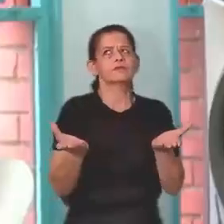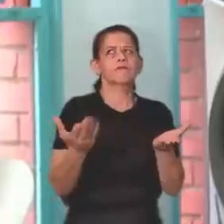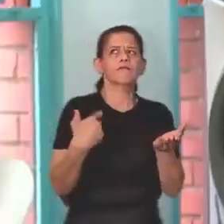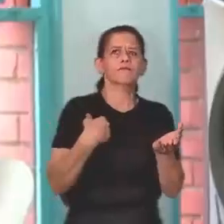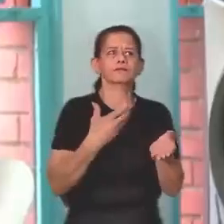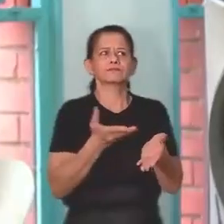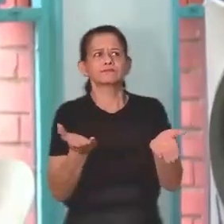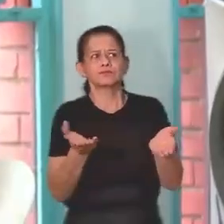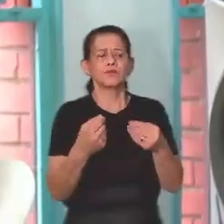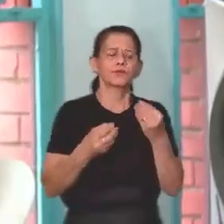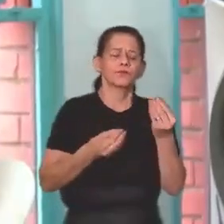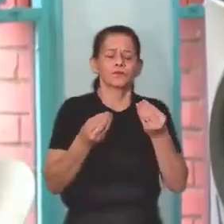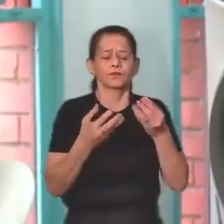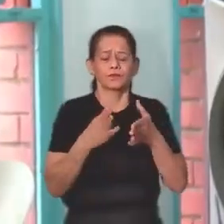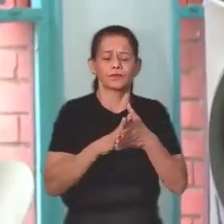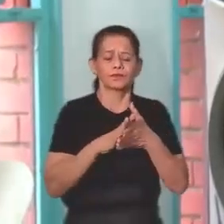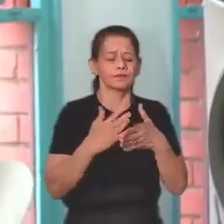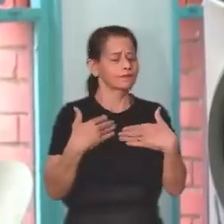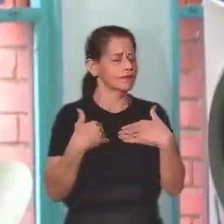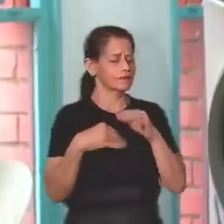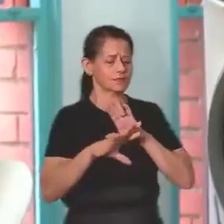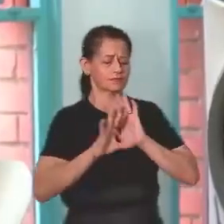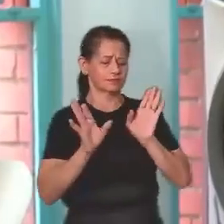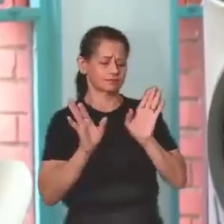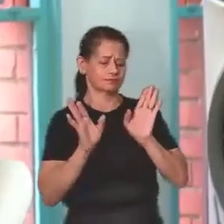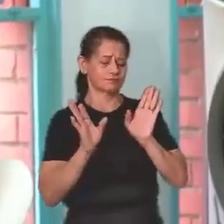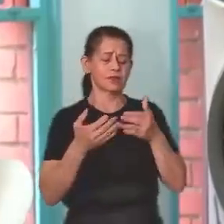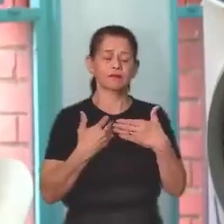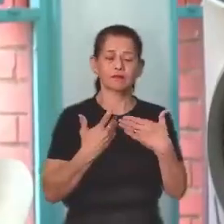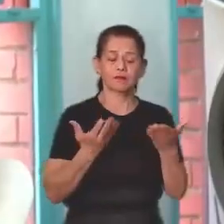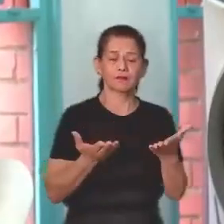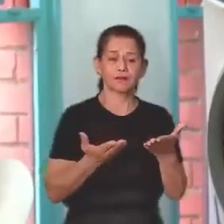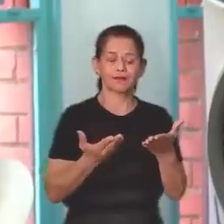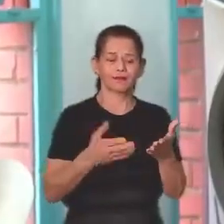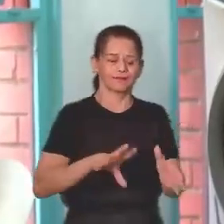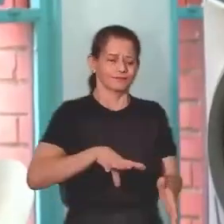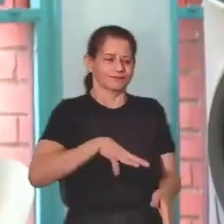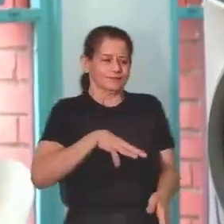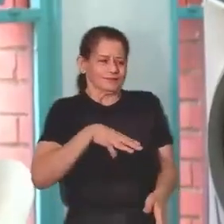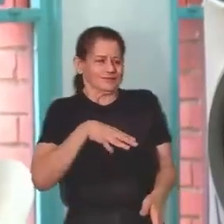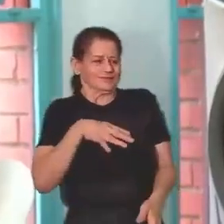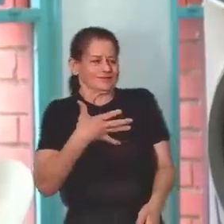mim, né? Então, assim, eu acho que essa questão da autoestima